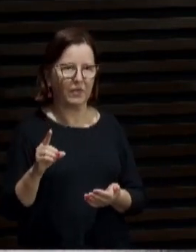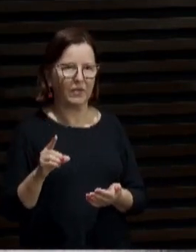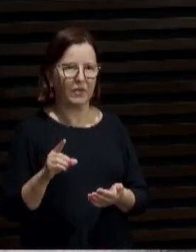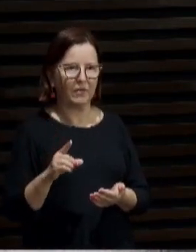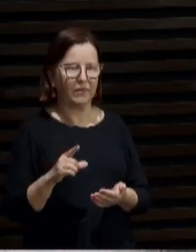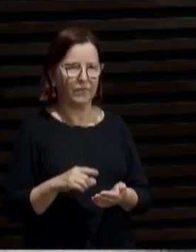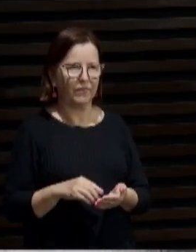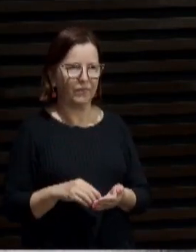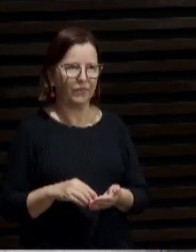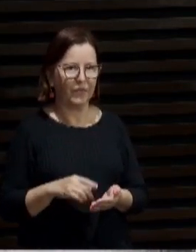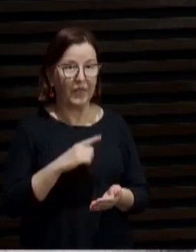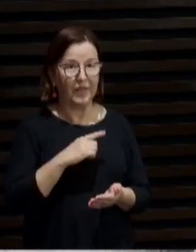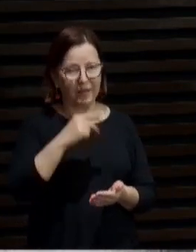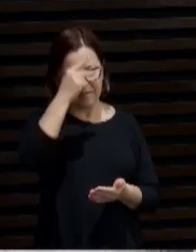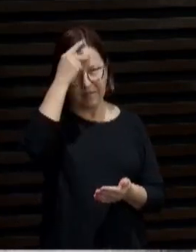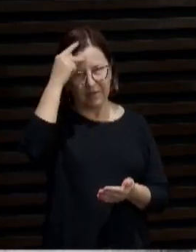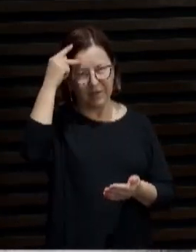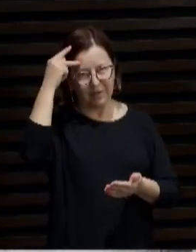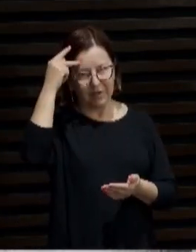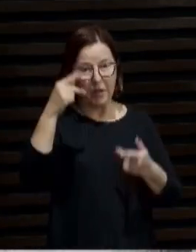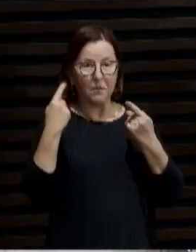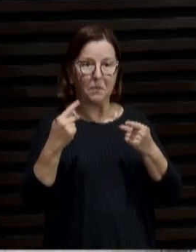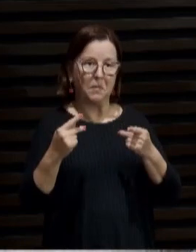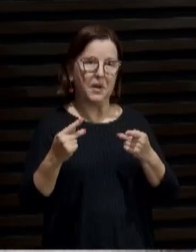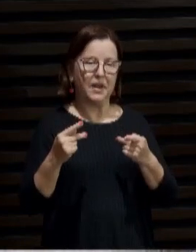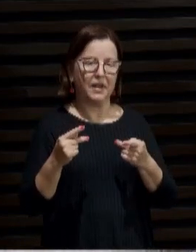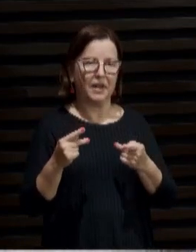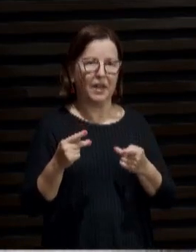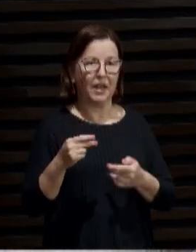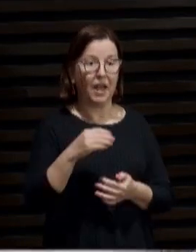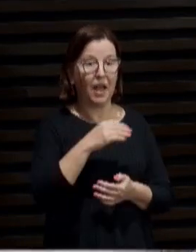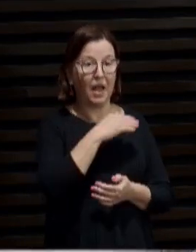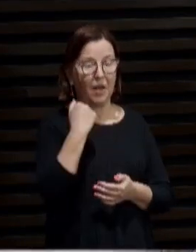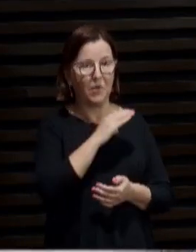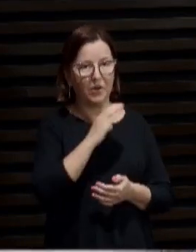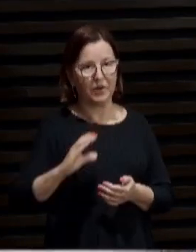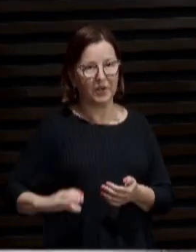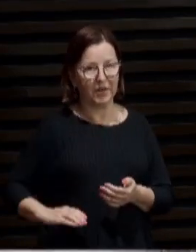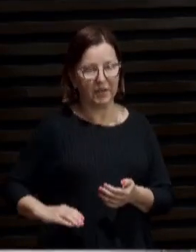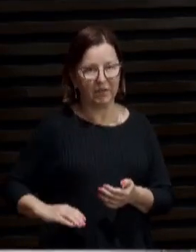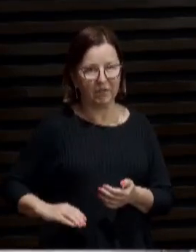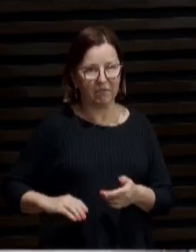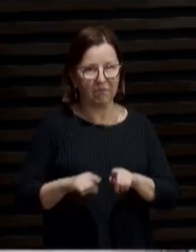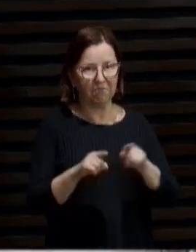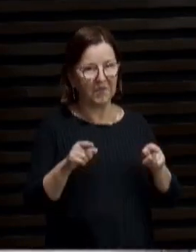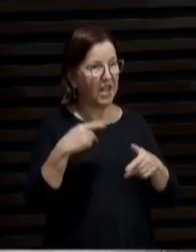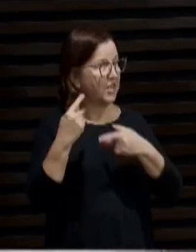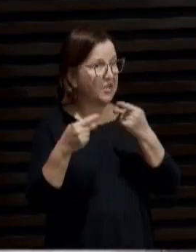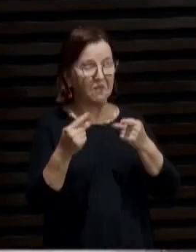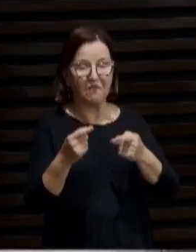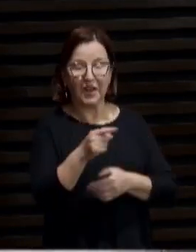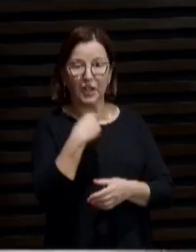homem. Tem gente que pega a morte de Cristo e a nossa inclusão, mas não pega a ressurreição com a nossa